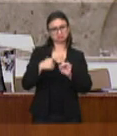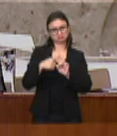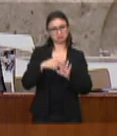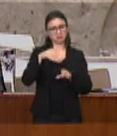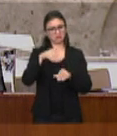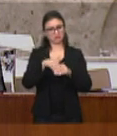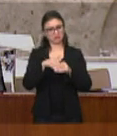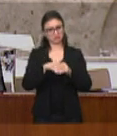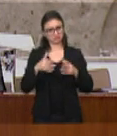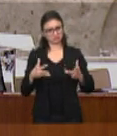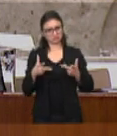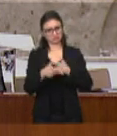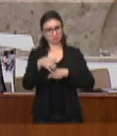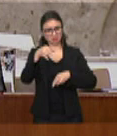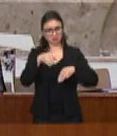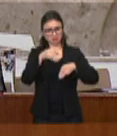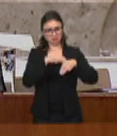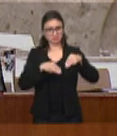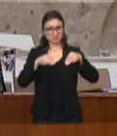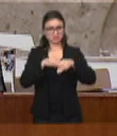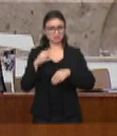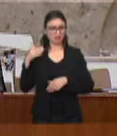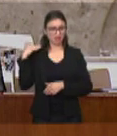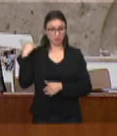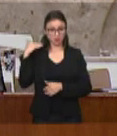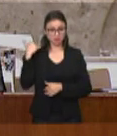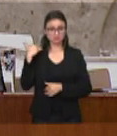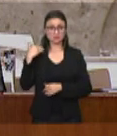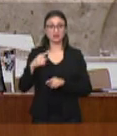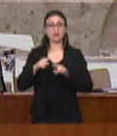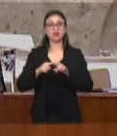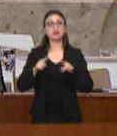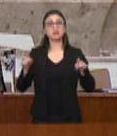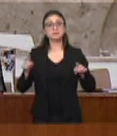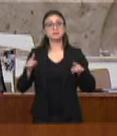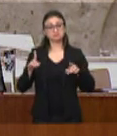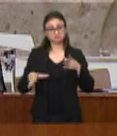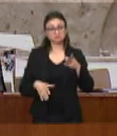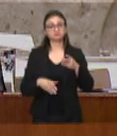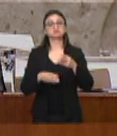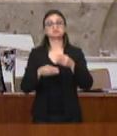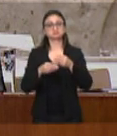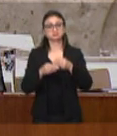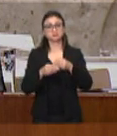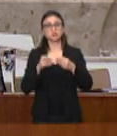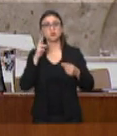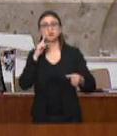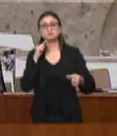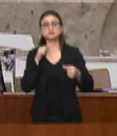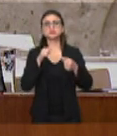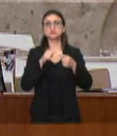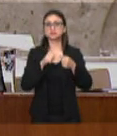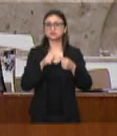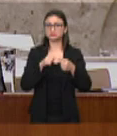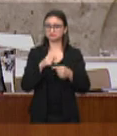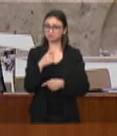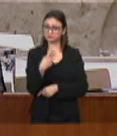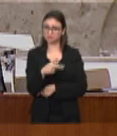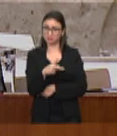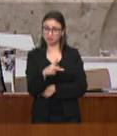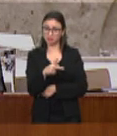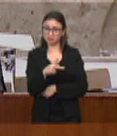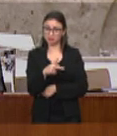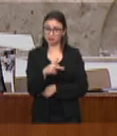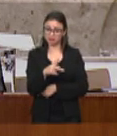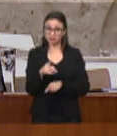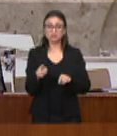disse belíssimo, da ministra Carmen Lúcia, subscrever as razões de sua excelência